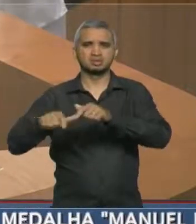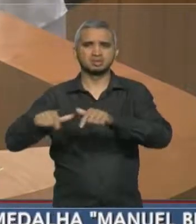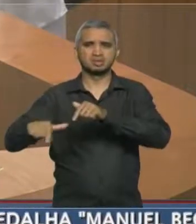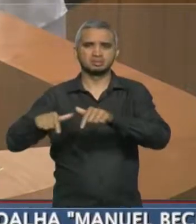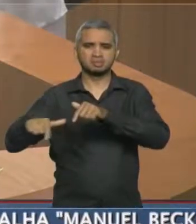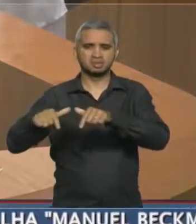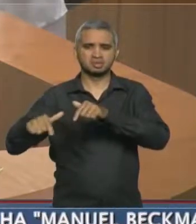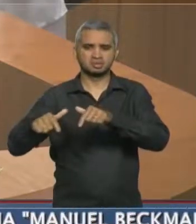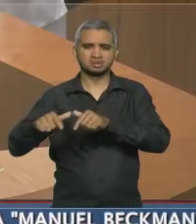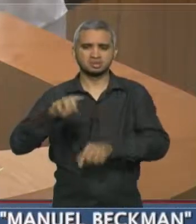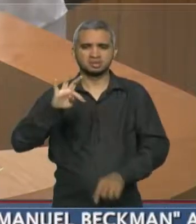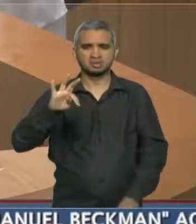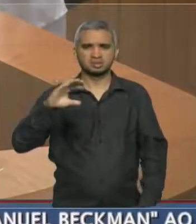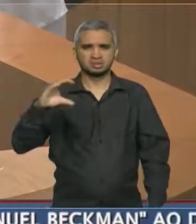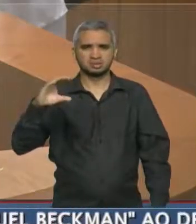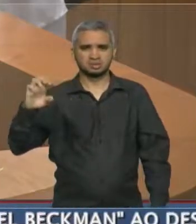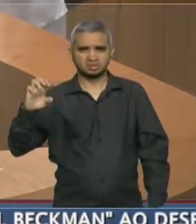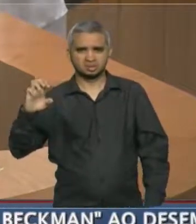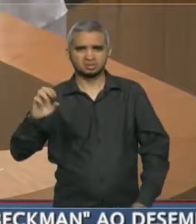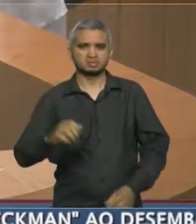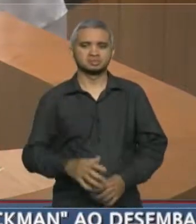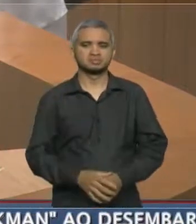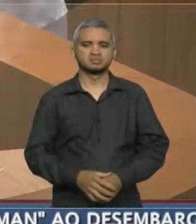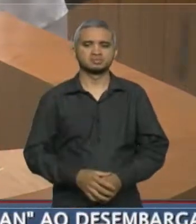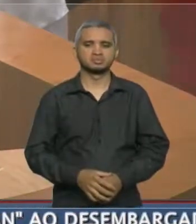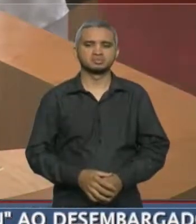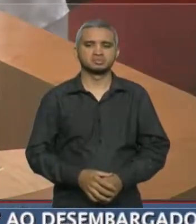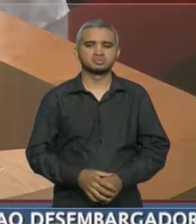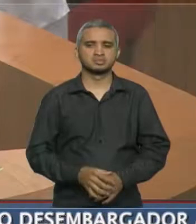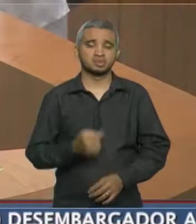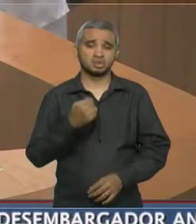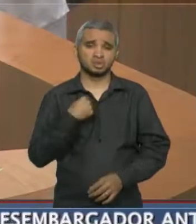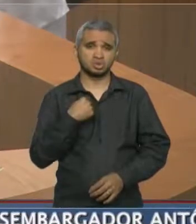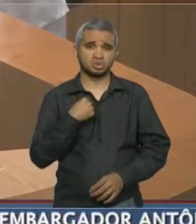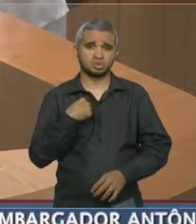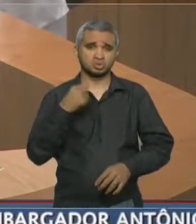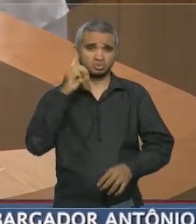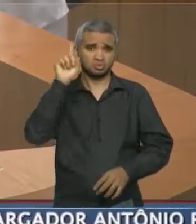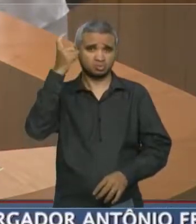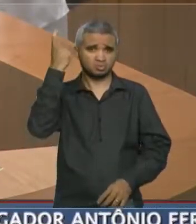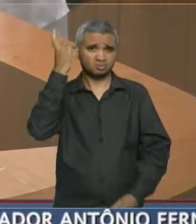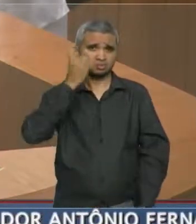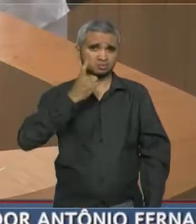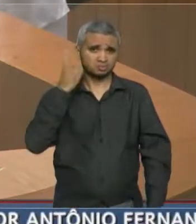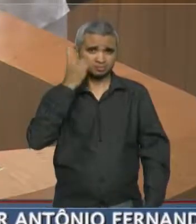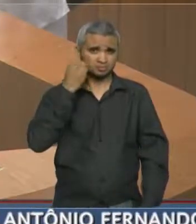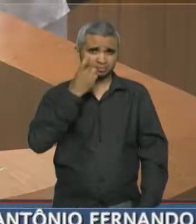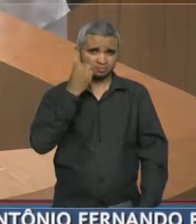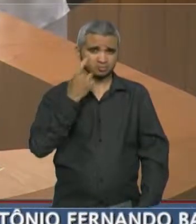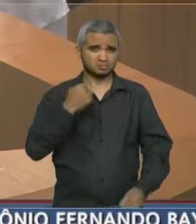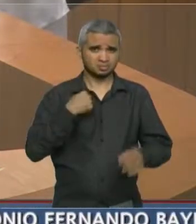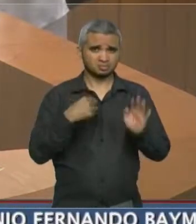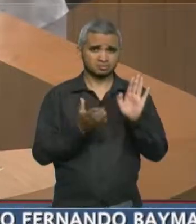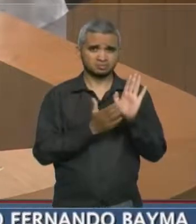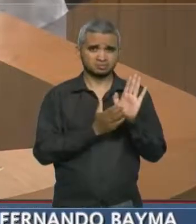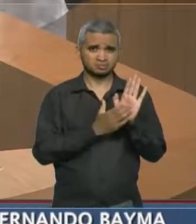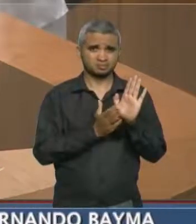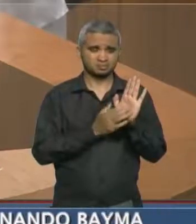eu tive a oportunidade de propor esta homenagem a esta